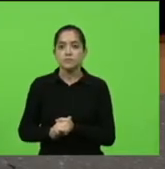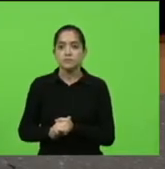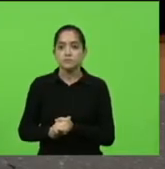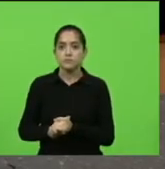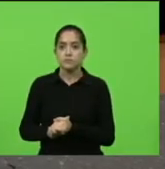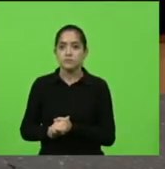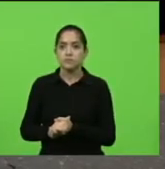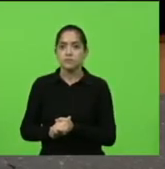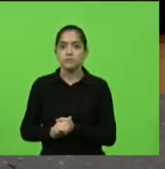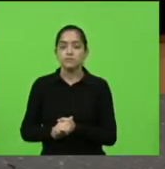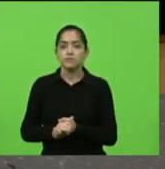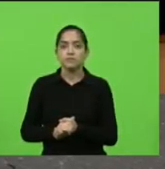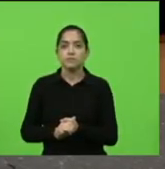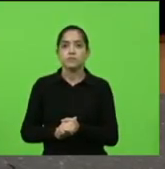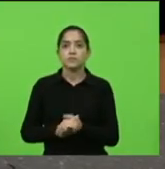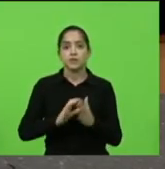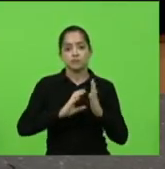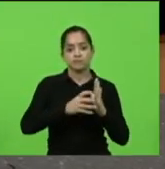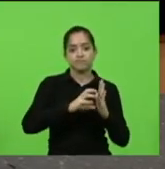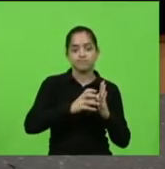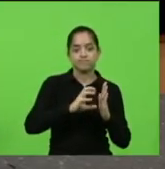o bipartidarismo,